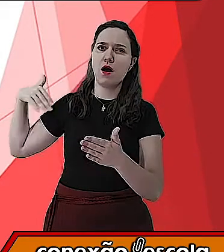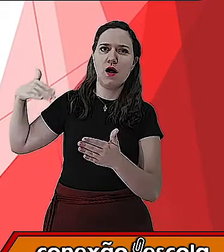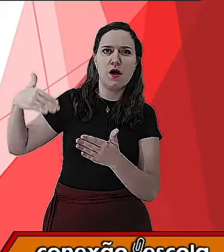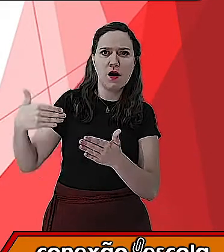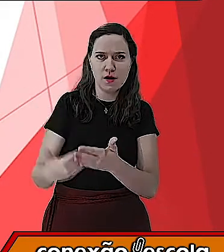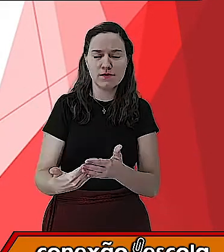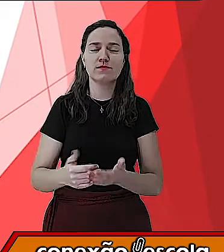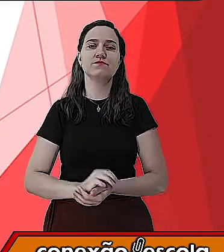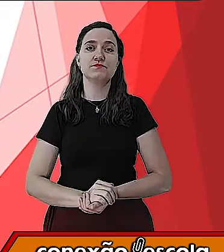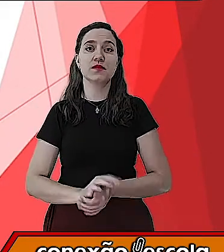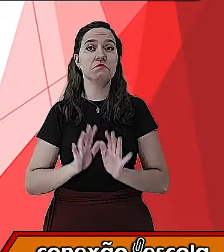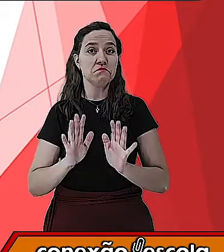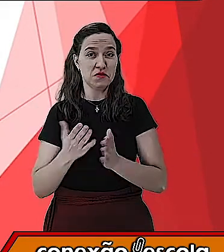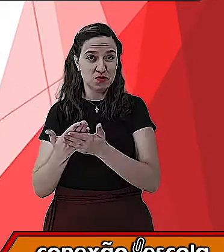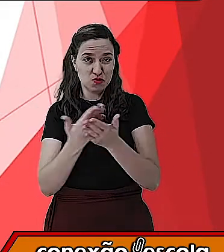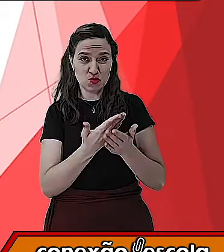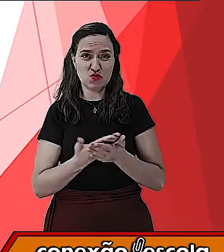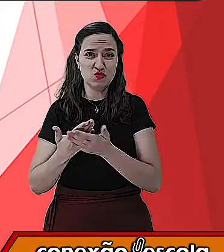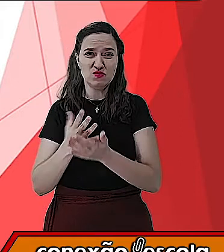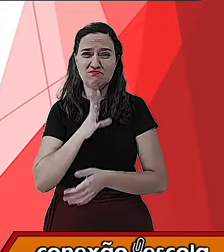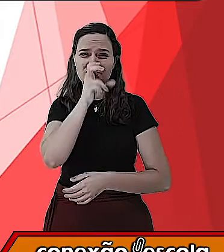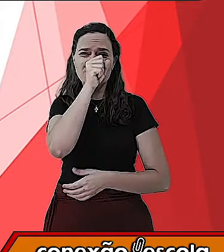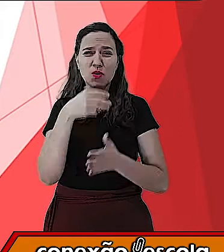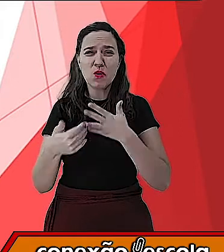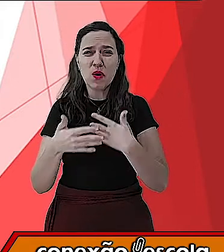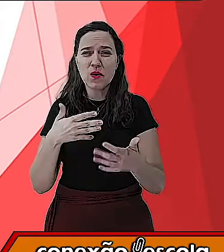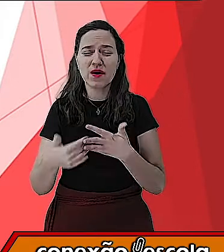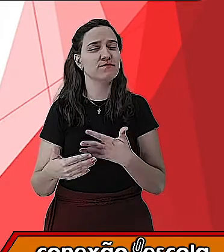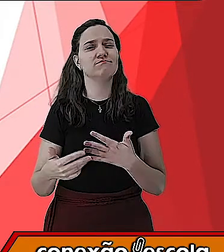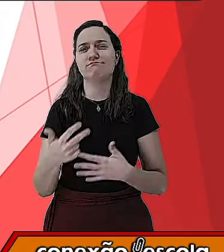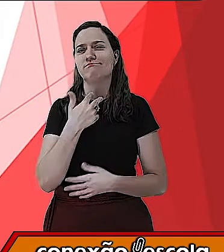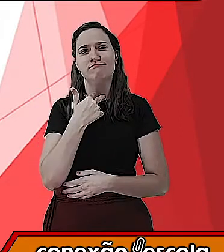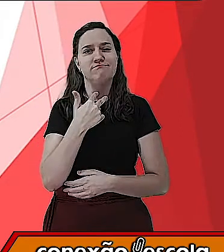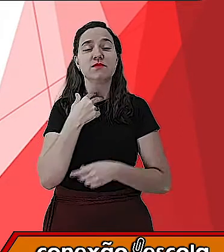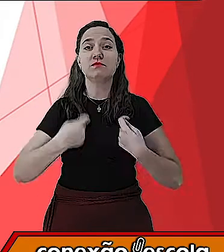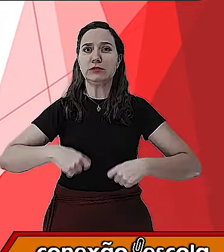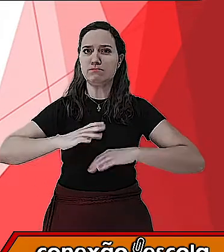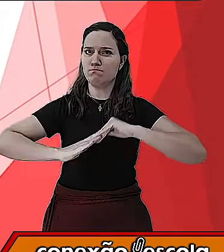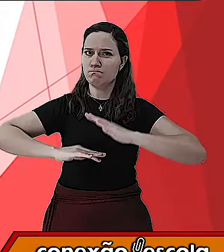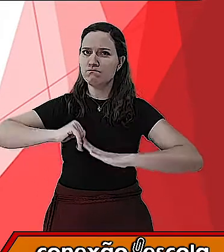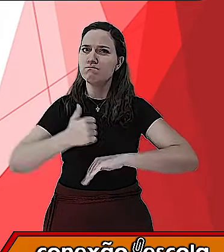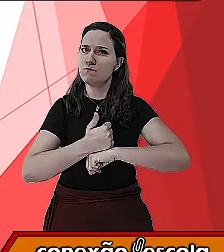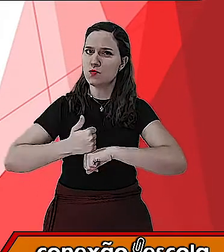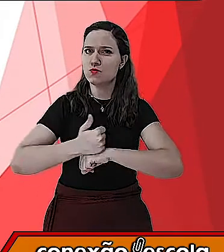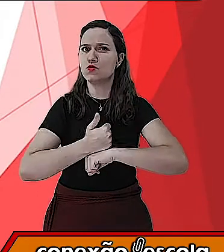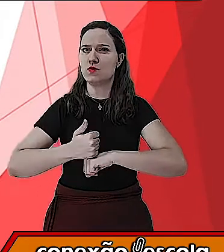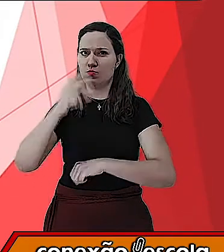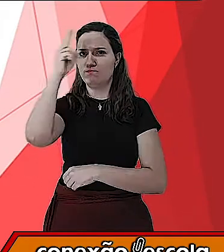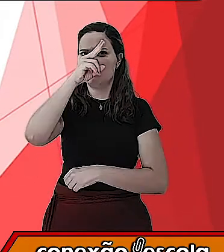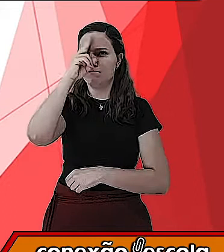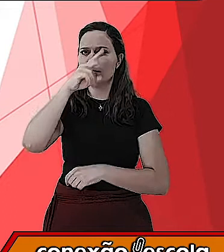estudo, no entanto, não é feito de qualquer maneira, pois o historiador, em seu